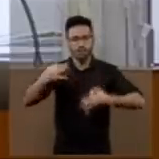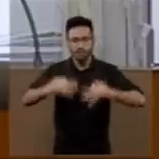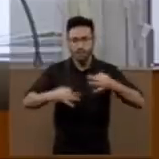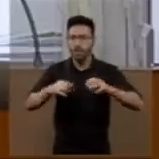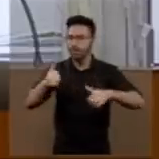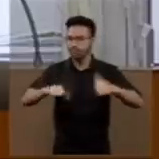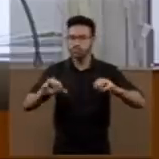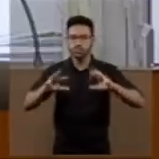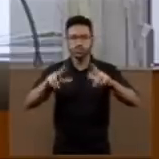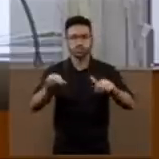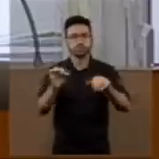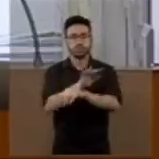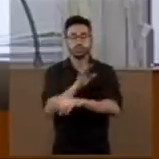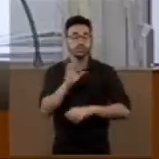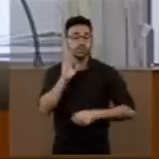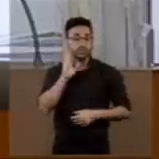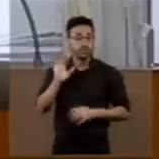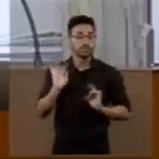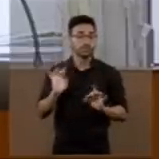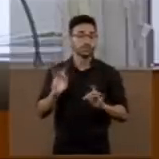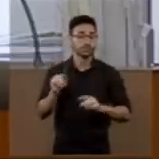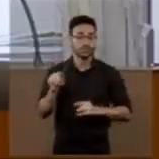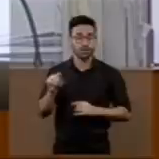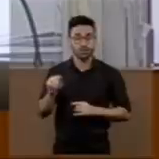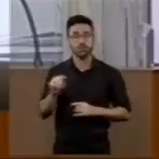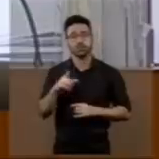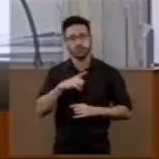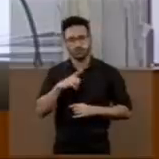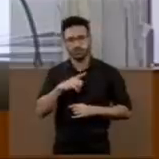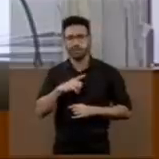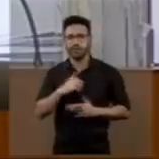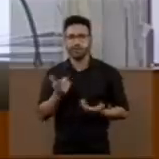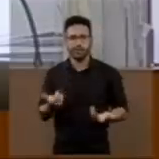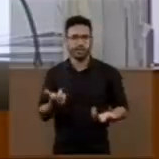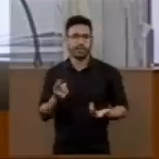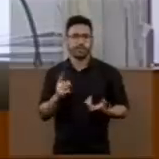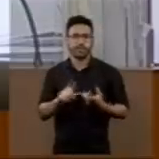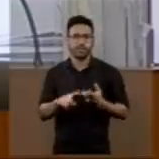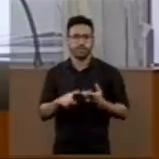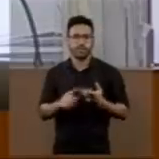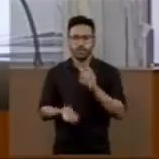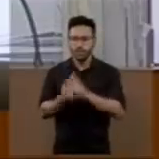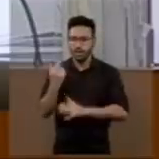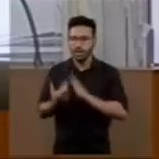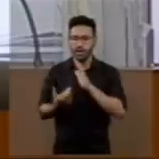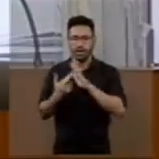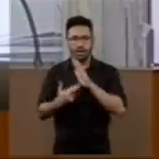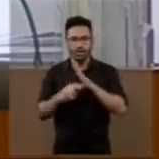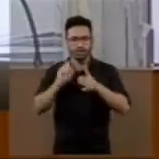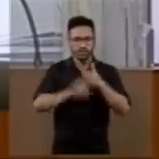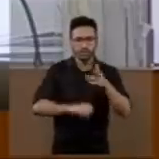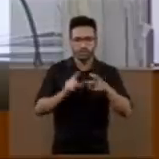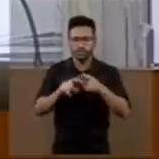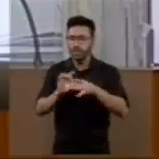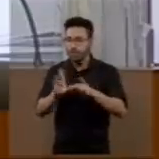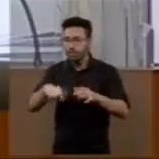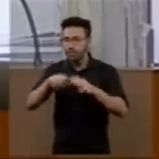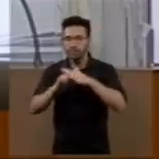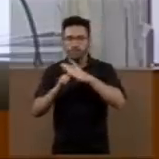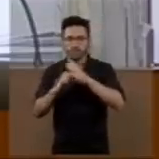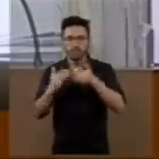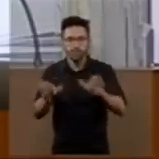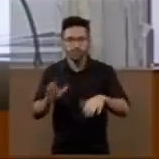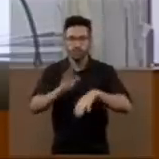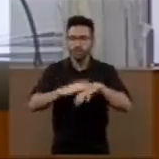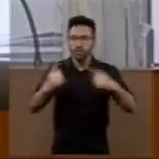contém, especialmente as limitações constitucionais ao poder de tributar e a proteção à livre iniciativa, à livre